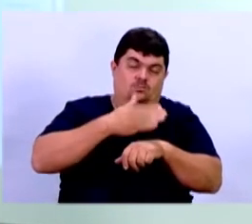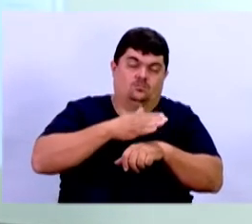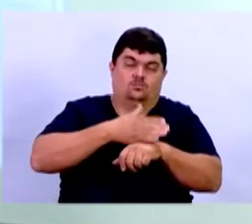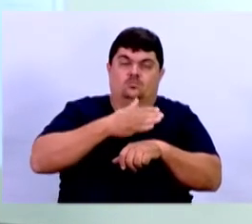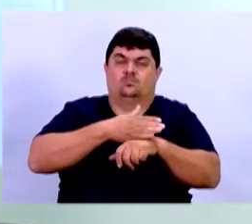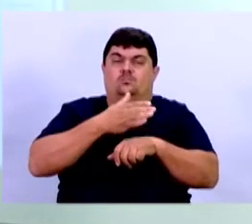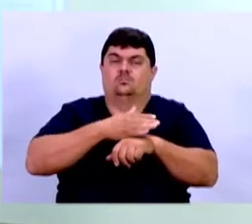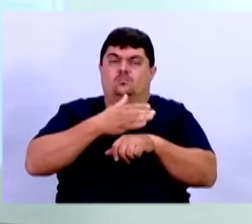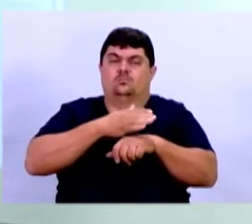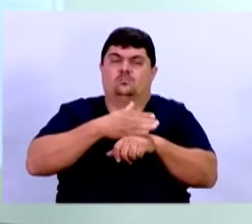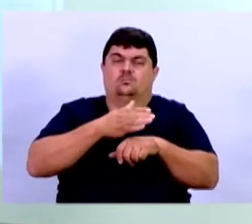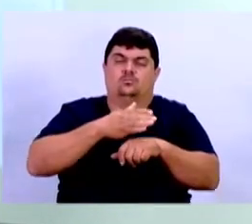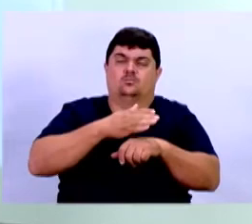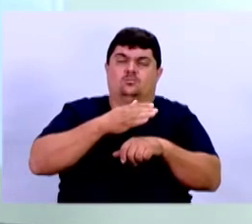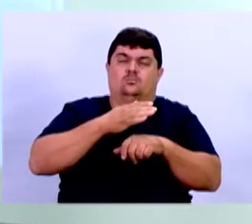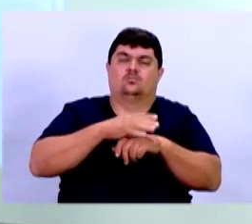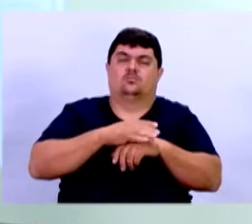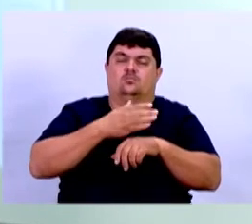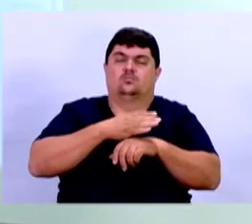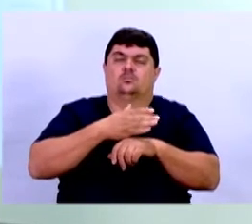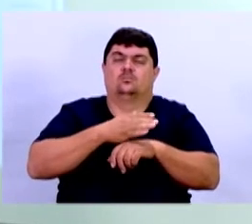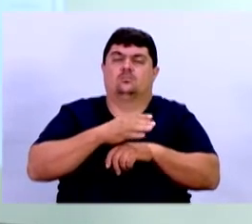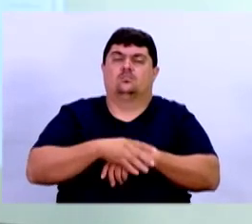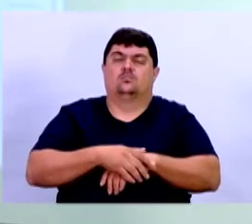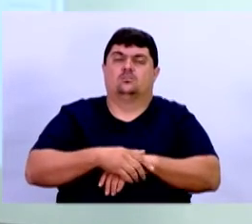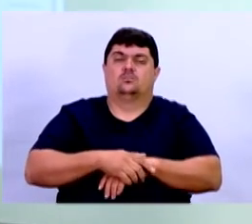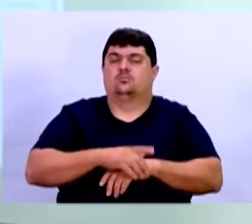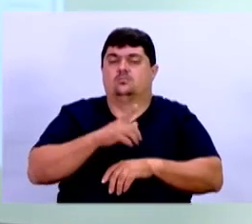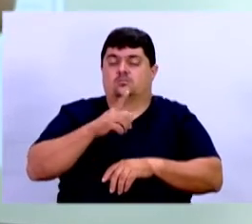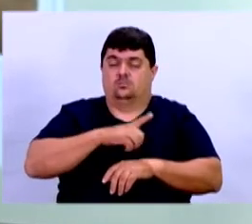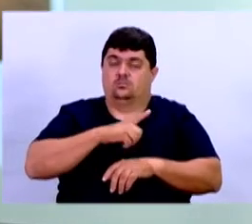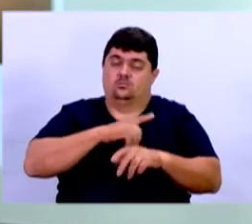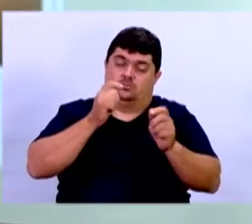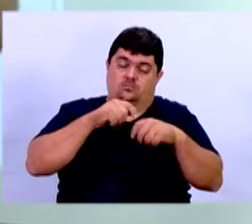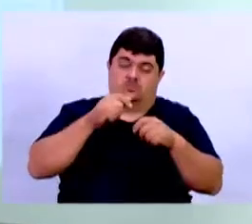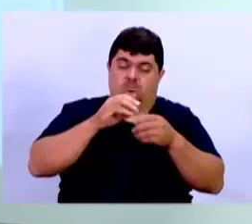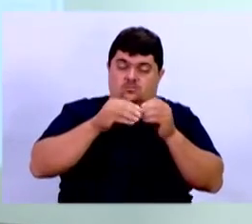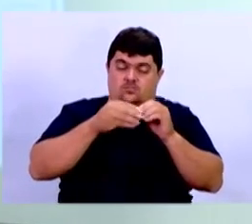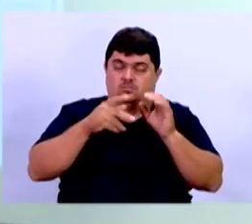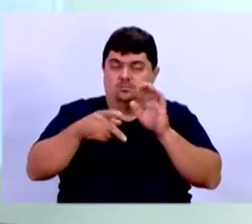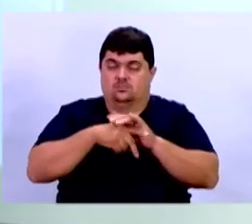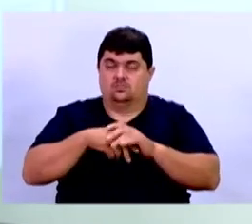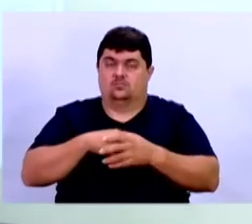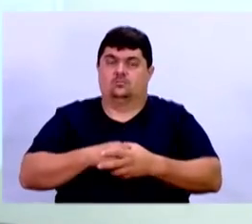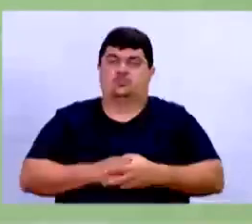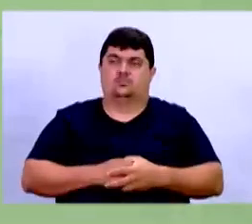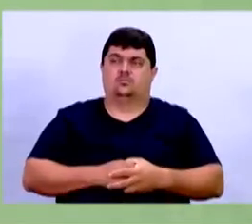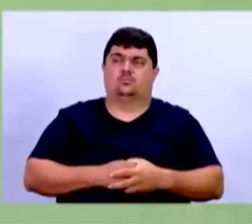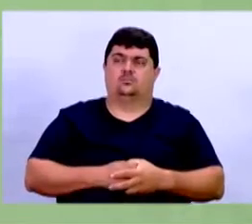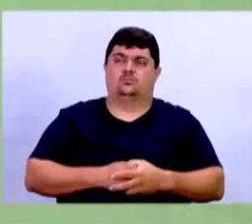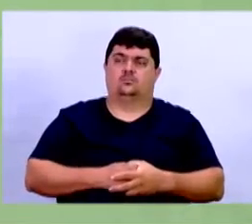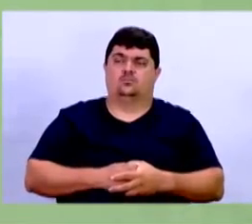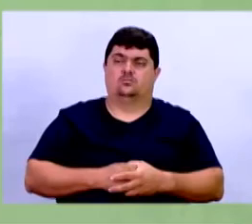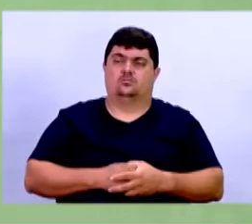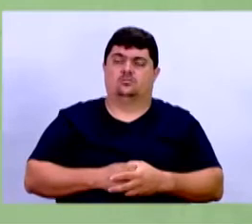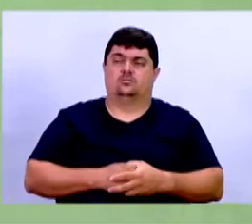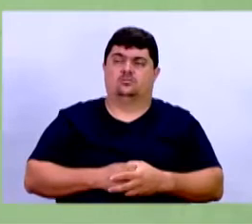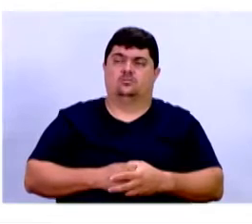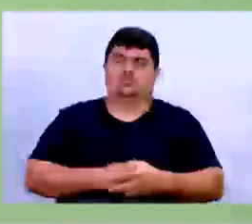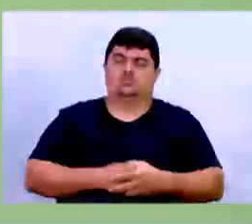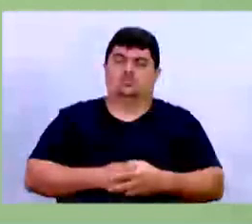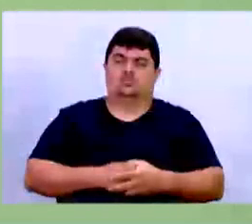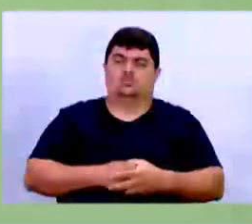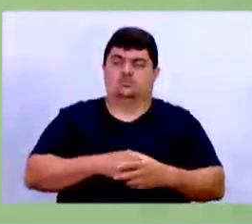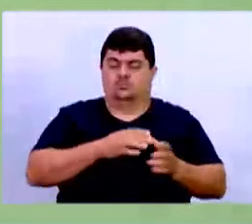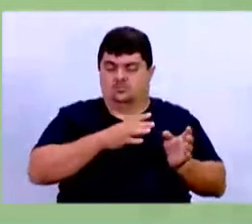essa lógica de programação aí, se tratando de banco de dados. Seguir esse